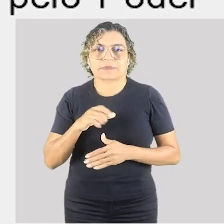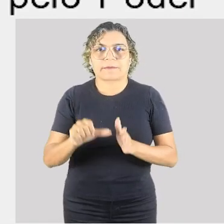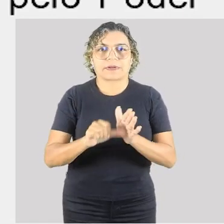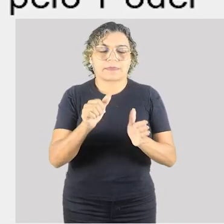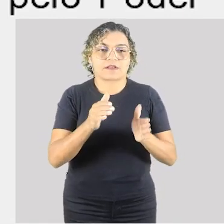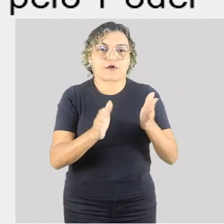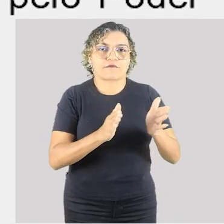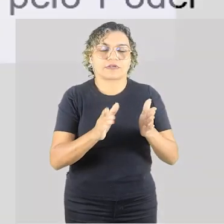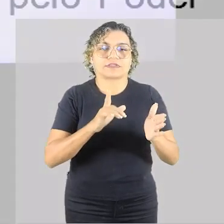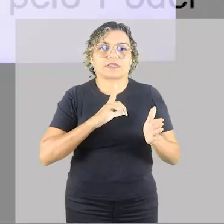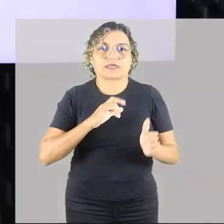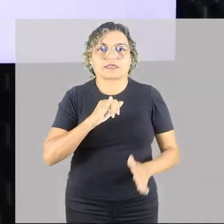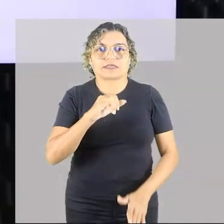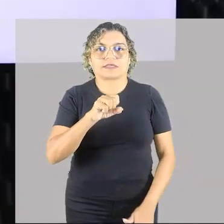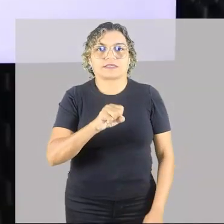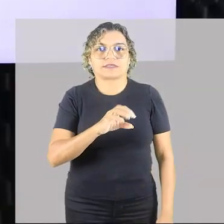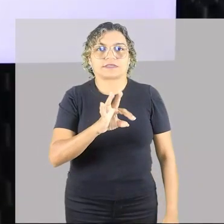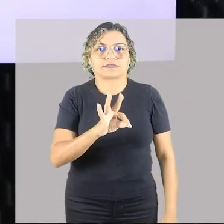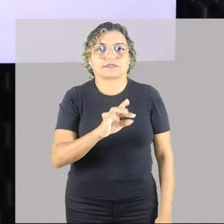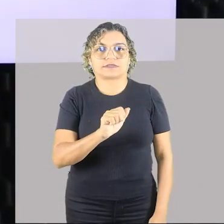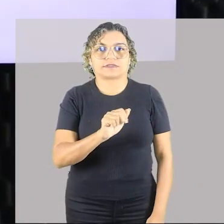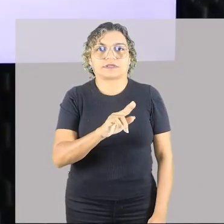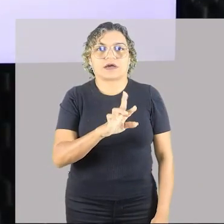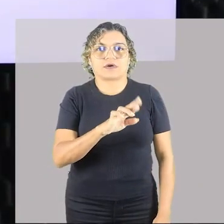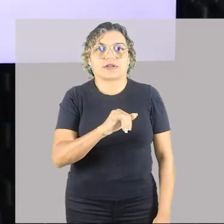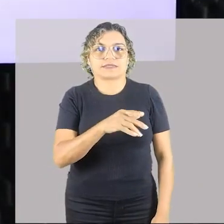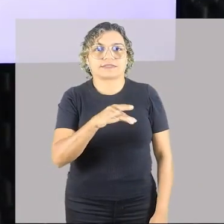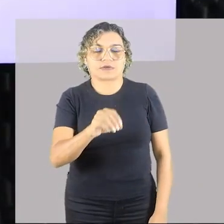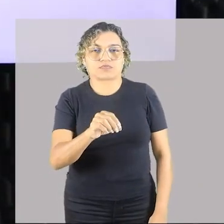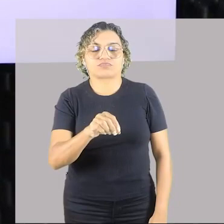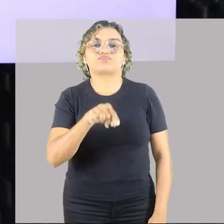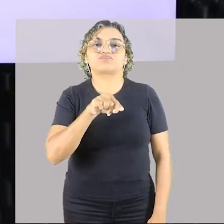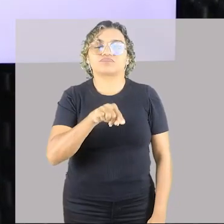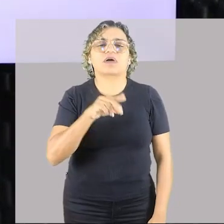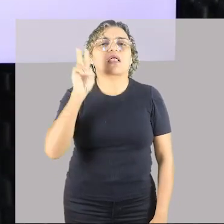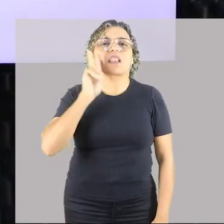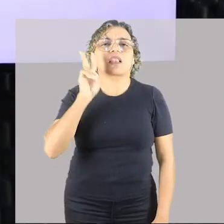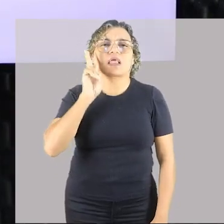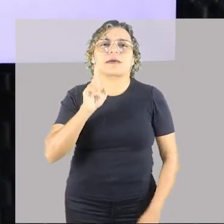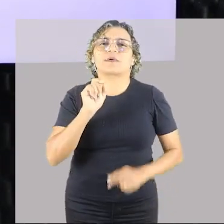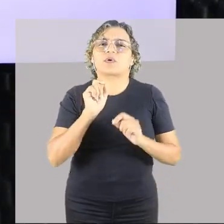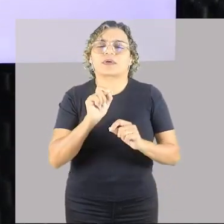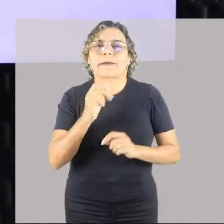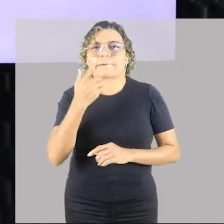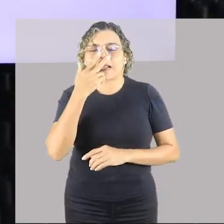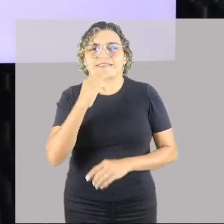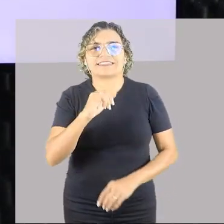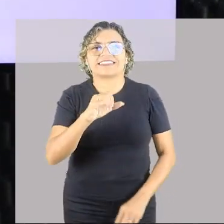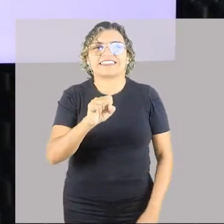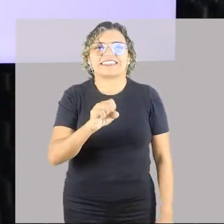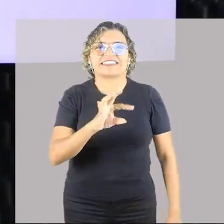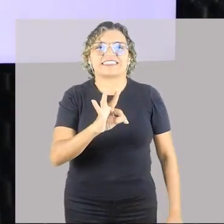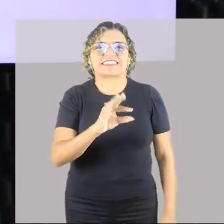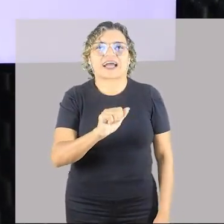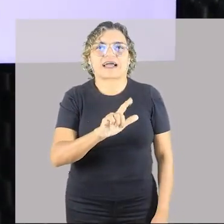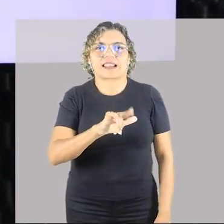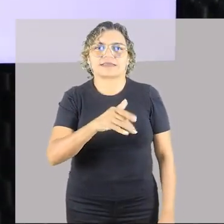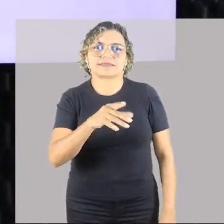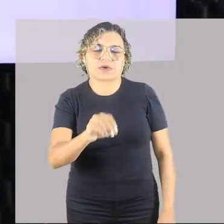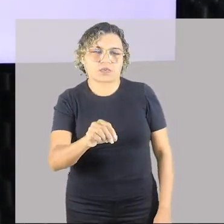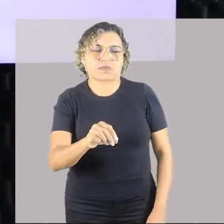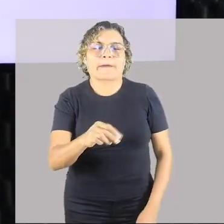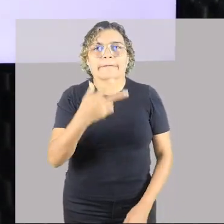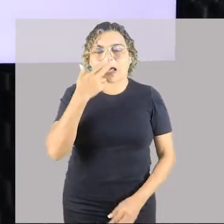a instauração do processo administrativo. Instauração lembra instalação. É quando o